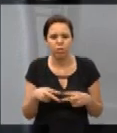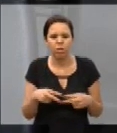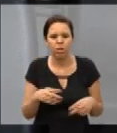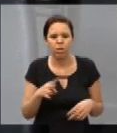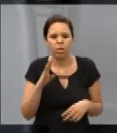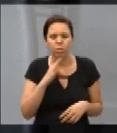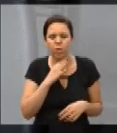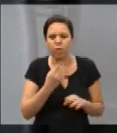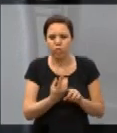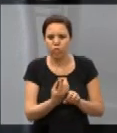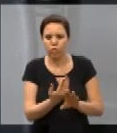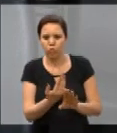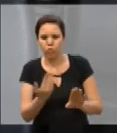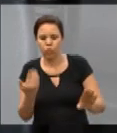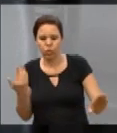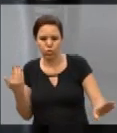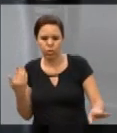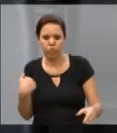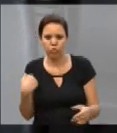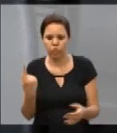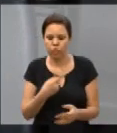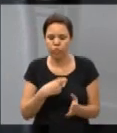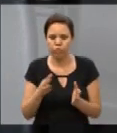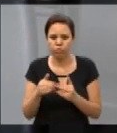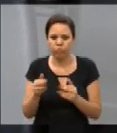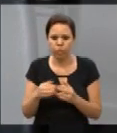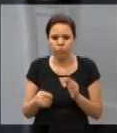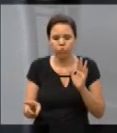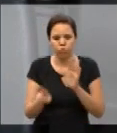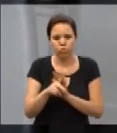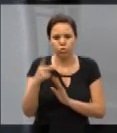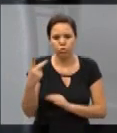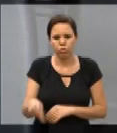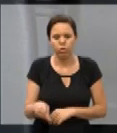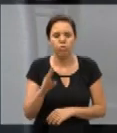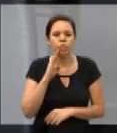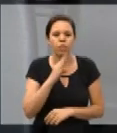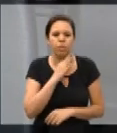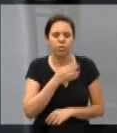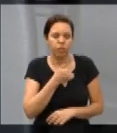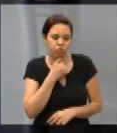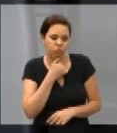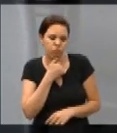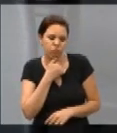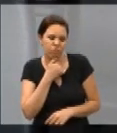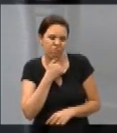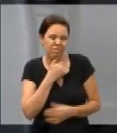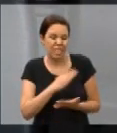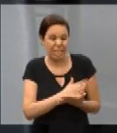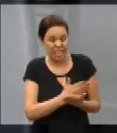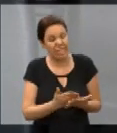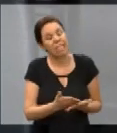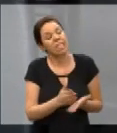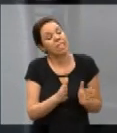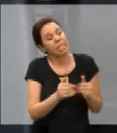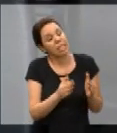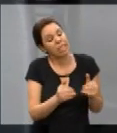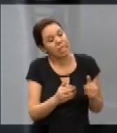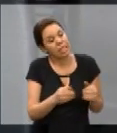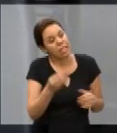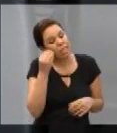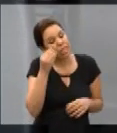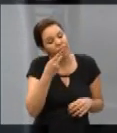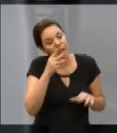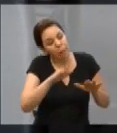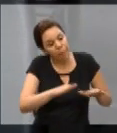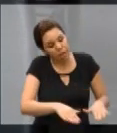isolado, assim. E a gente pediu pro dono do bar, a gente fica chateado também de amolar as pessoas, né? Pra tentar falar